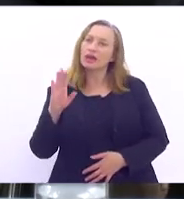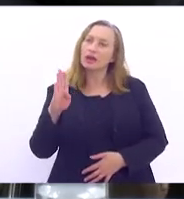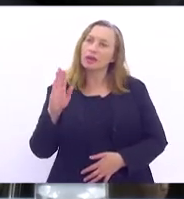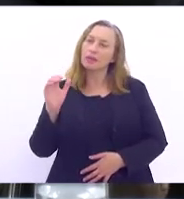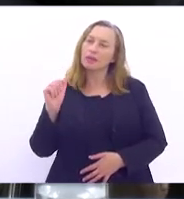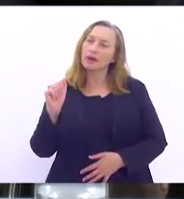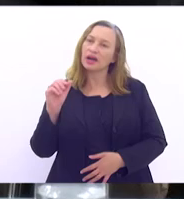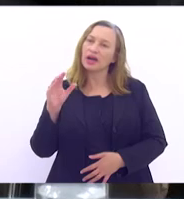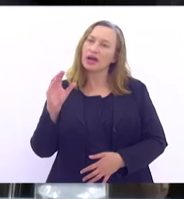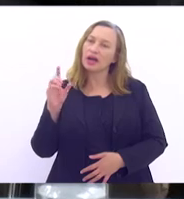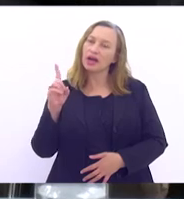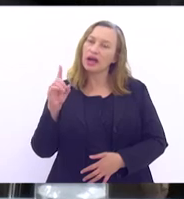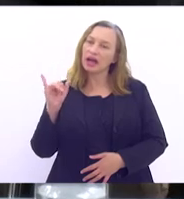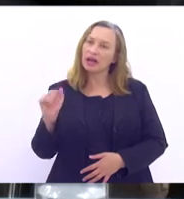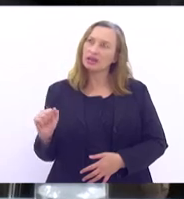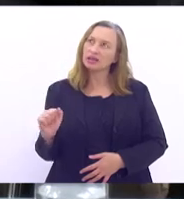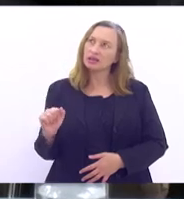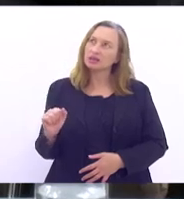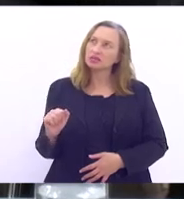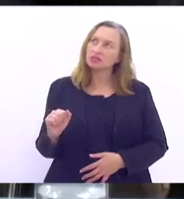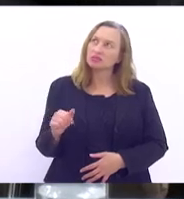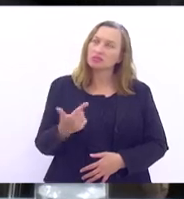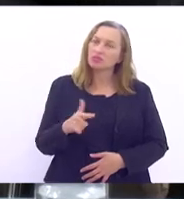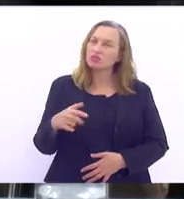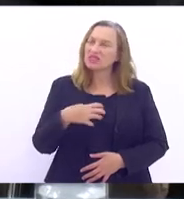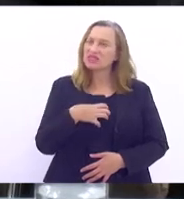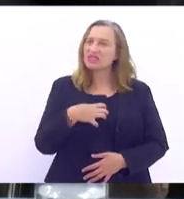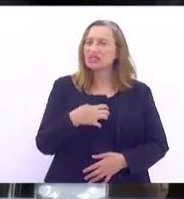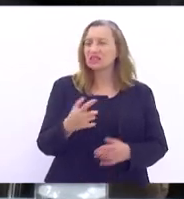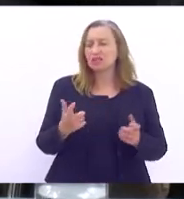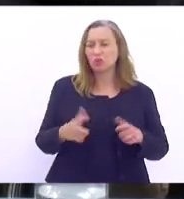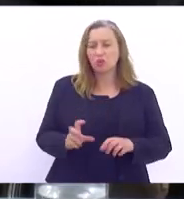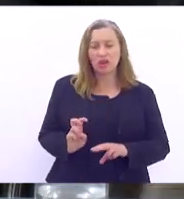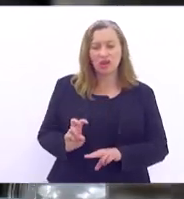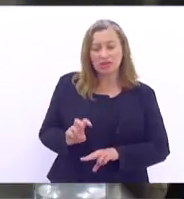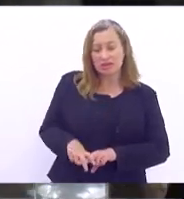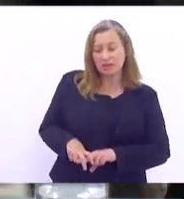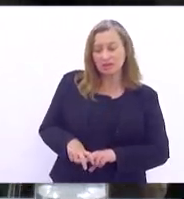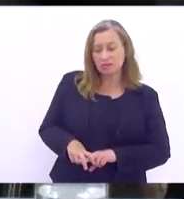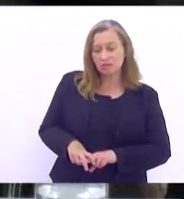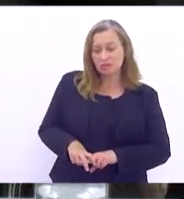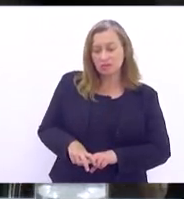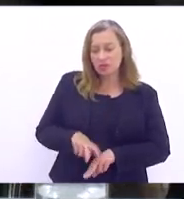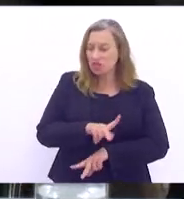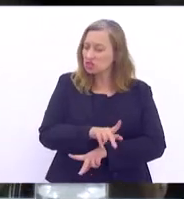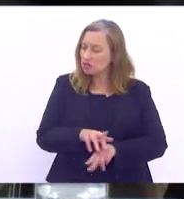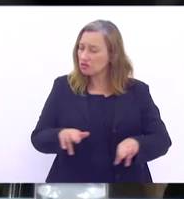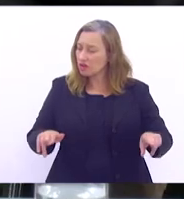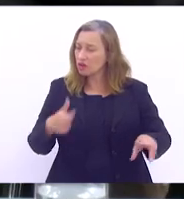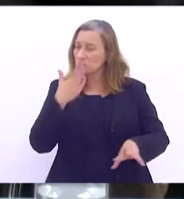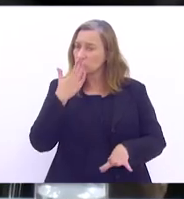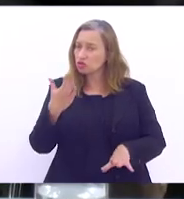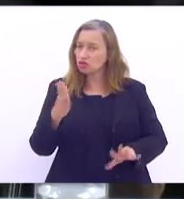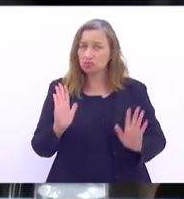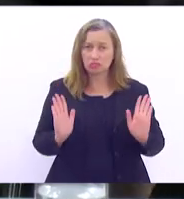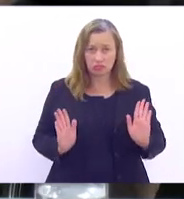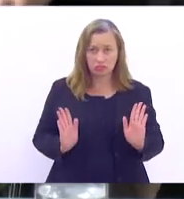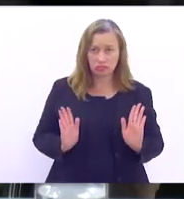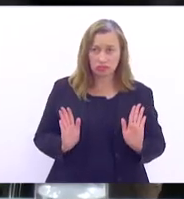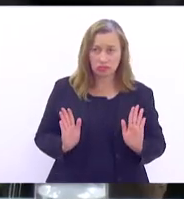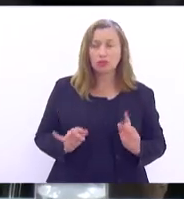extremamente vaga. Né? Arquibancada é um local que você senta. É em diversos tipos de arquibancada. Né?